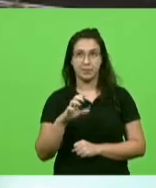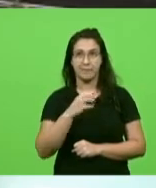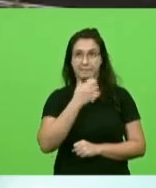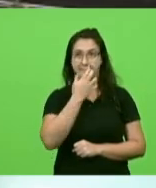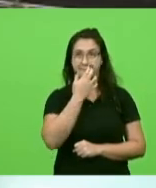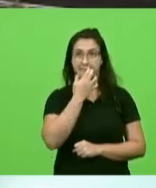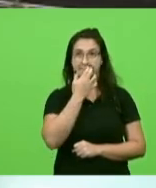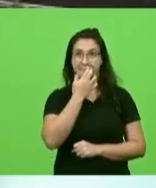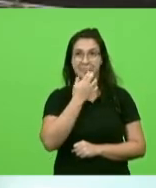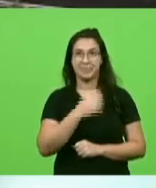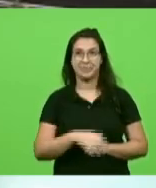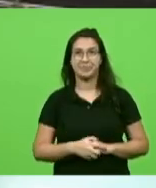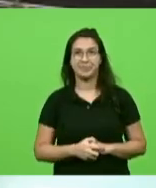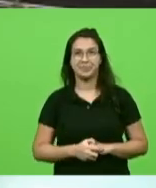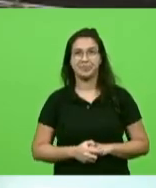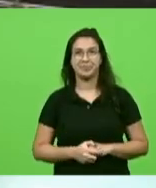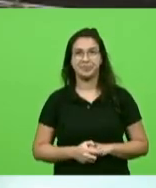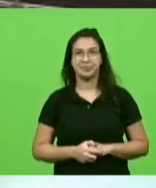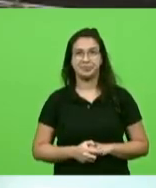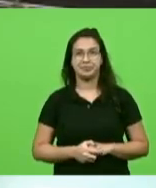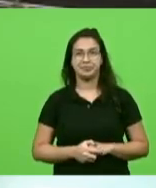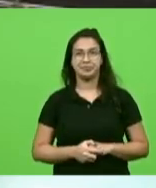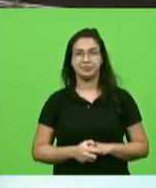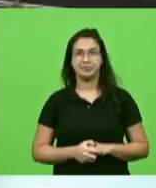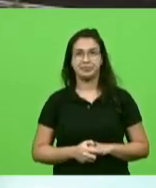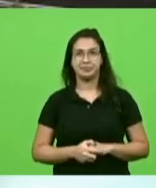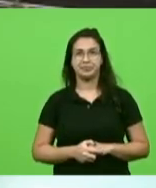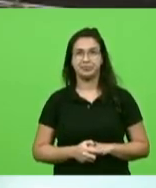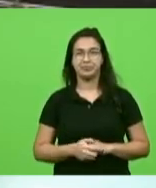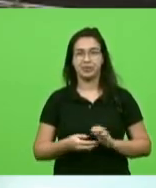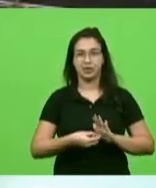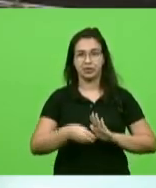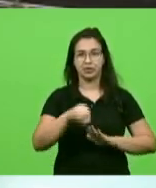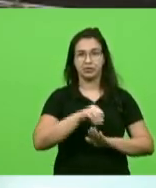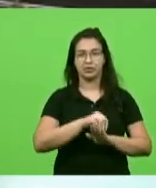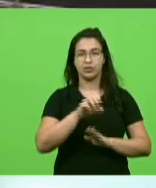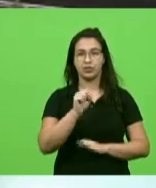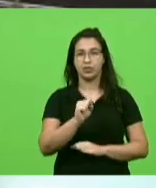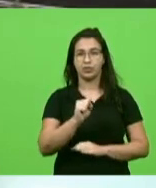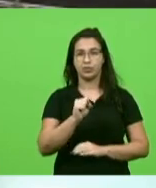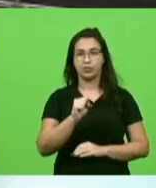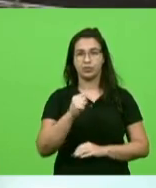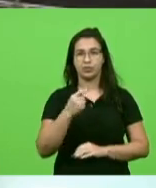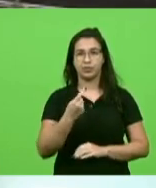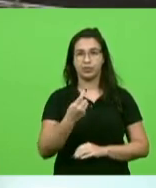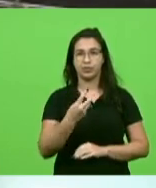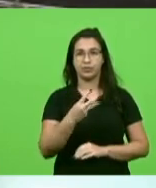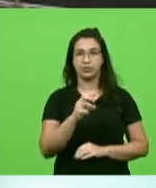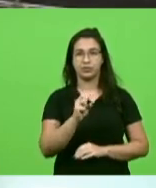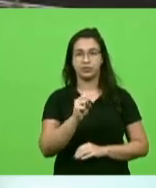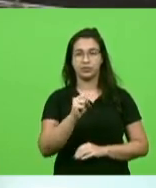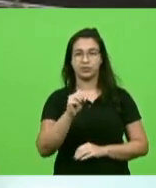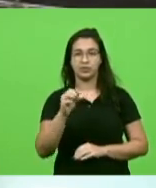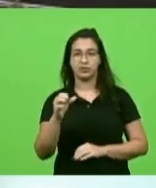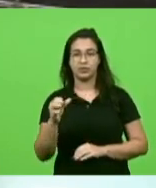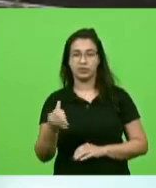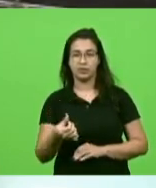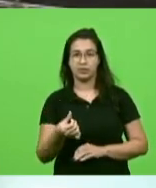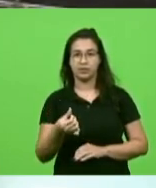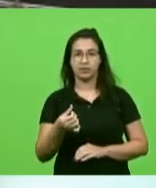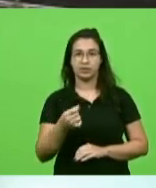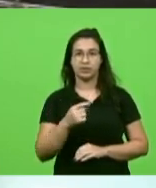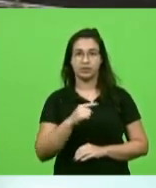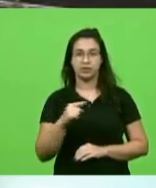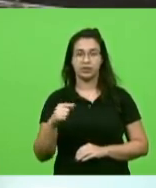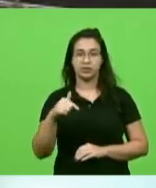e nesse mesmo diapasão as folhas 8.376 a 78